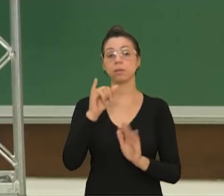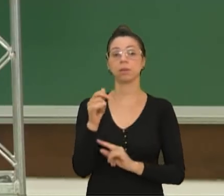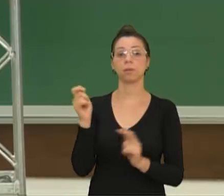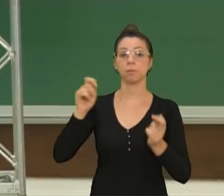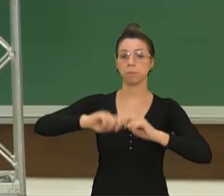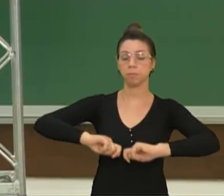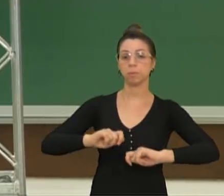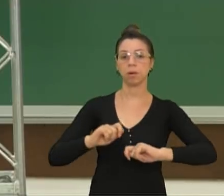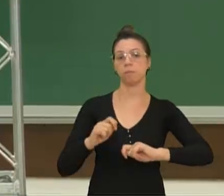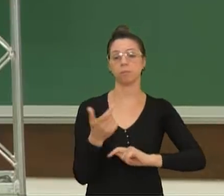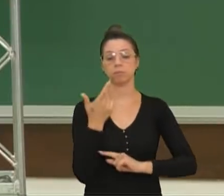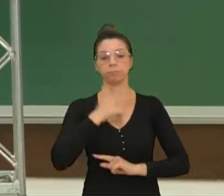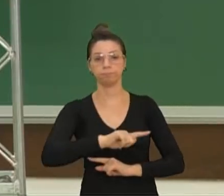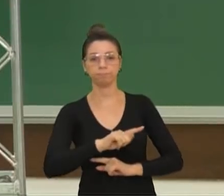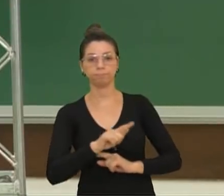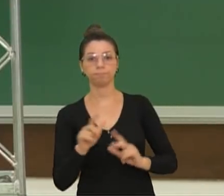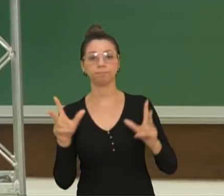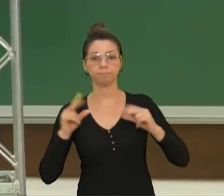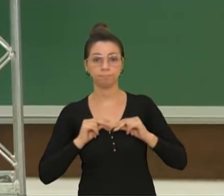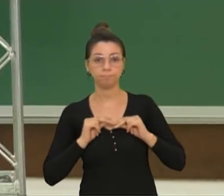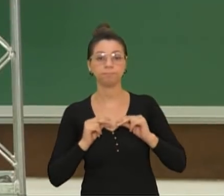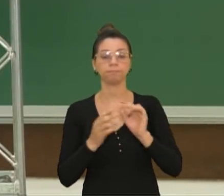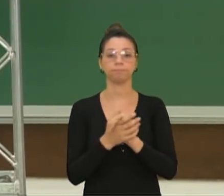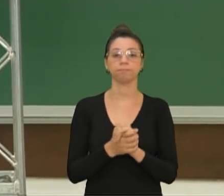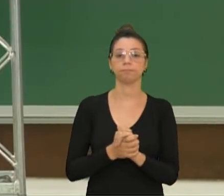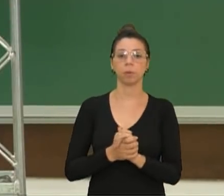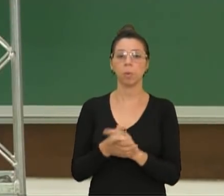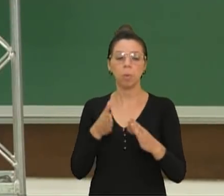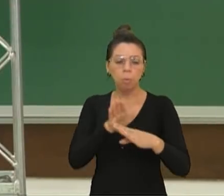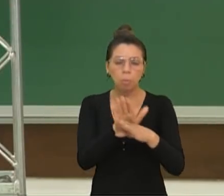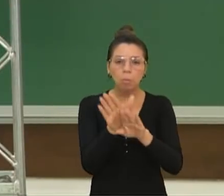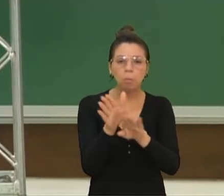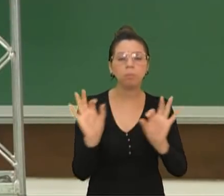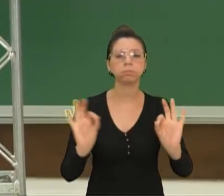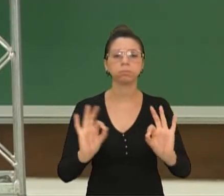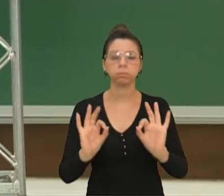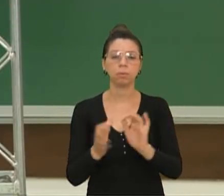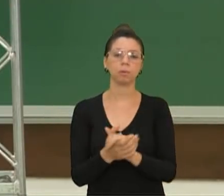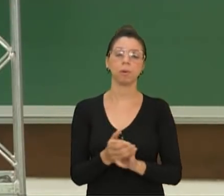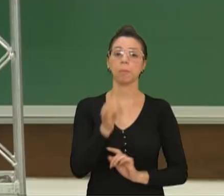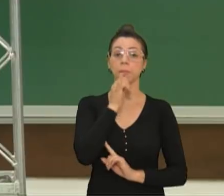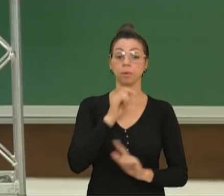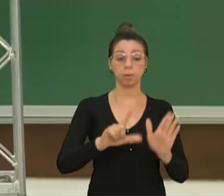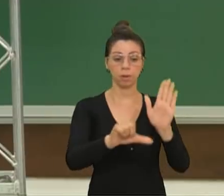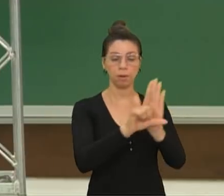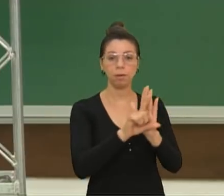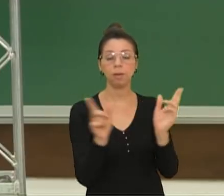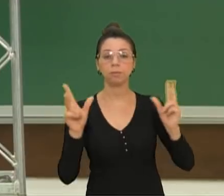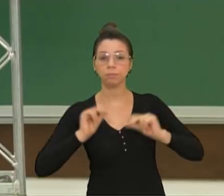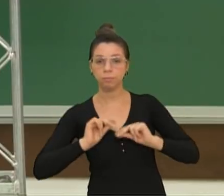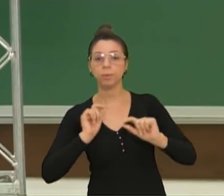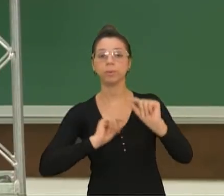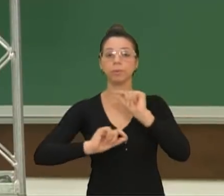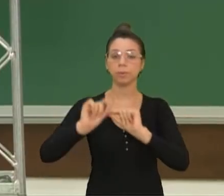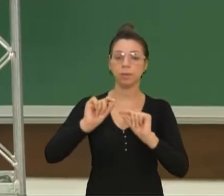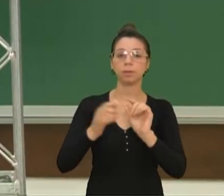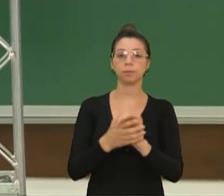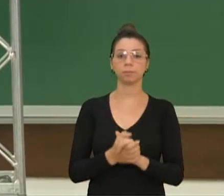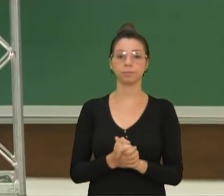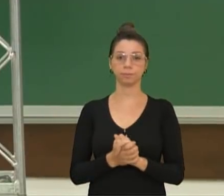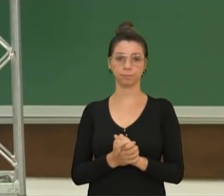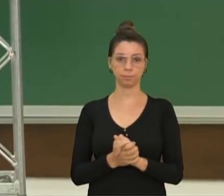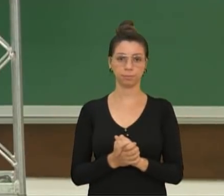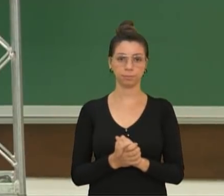não mereça, não existe tratamento. Então, por exemplo, essa lei do merecimento seria aquela questão